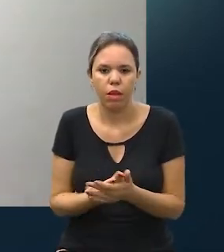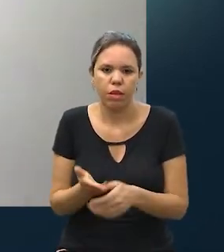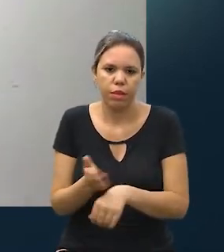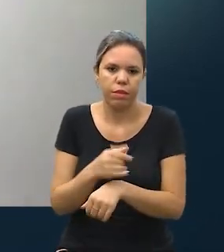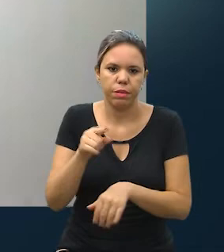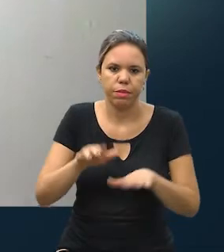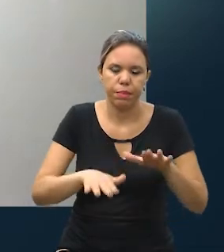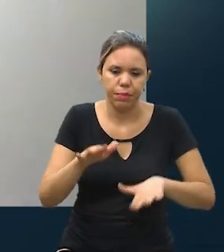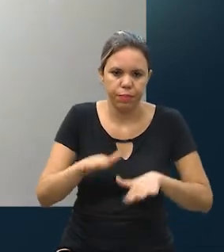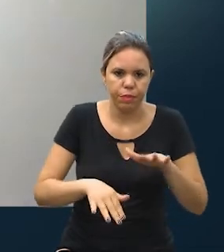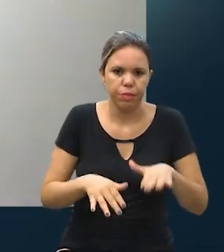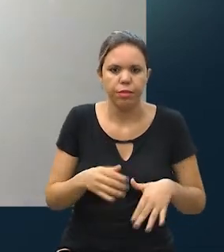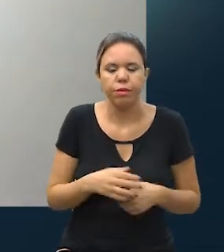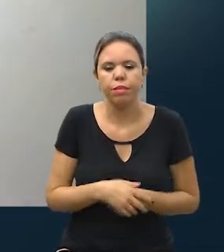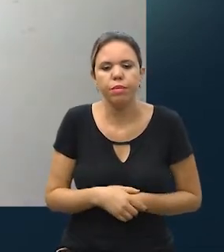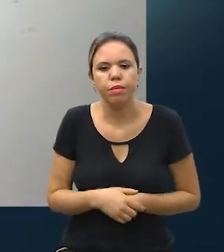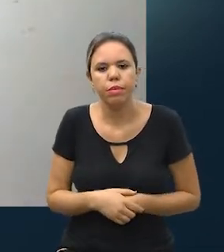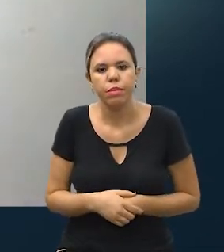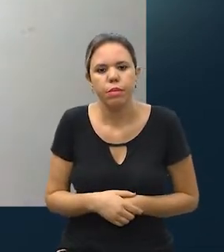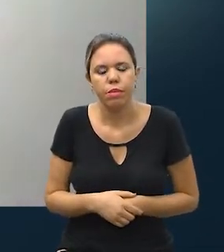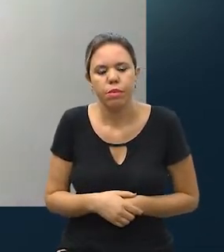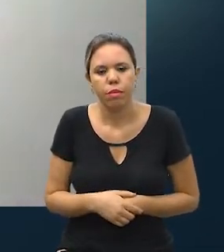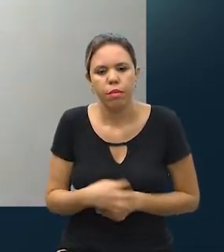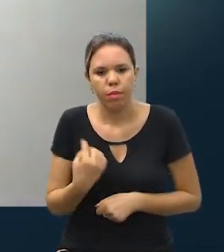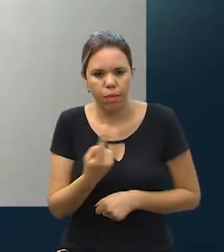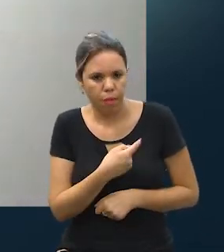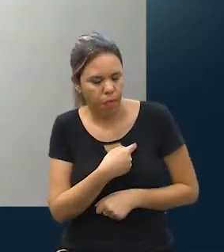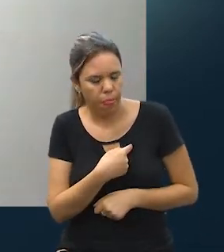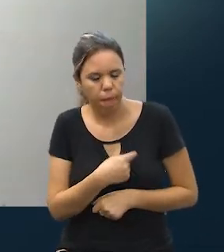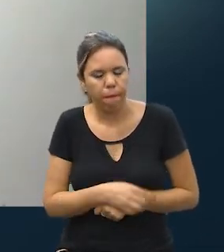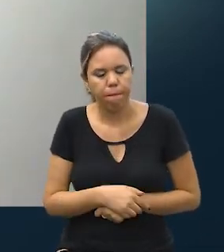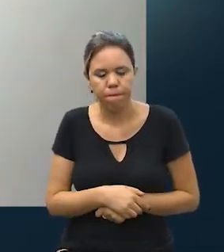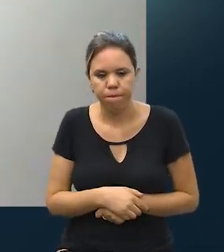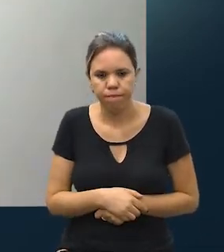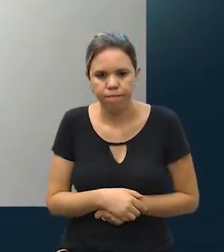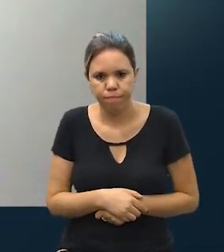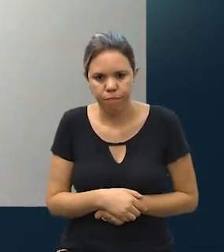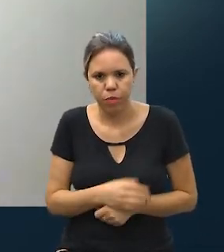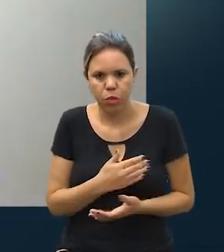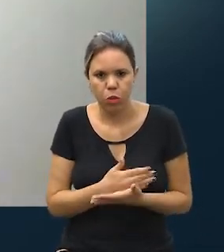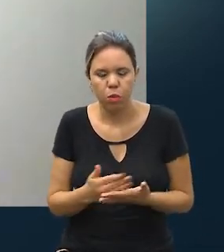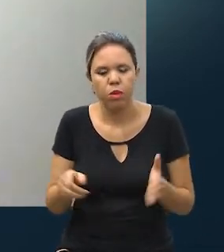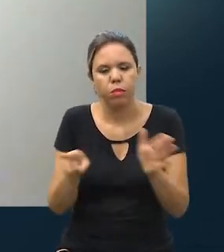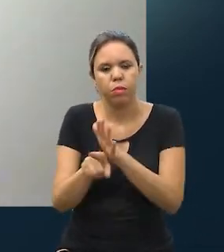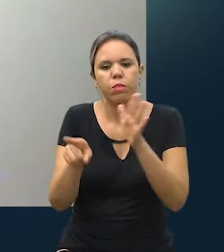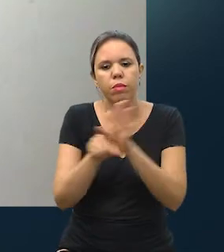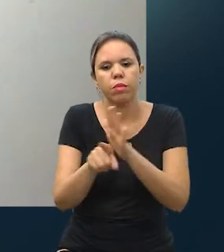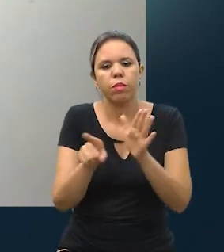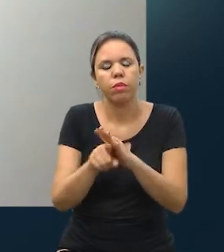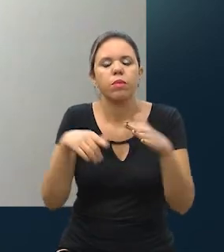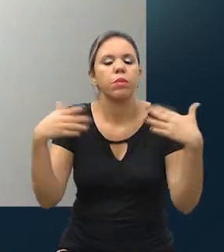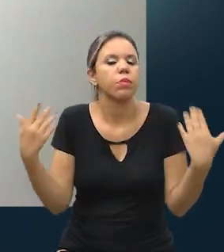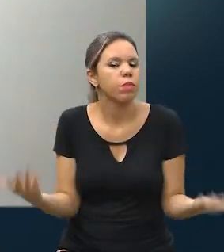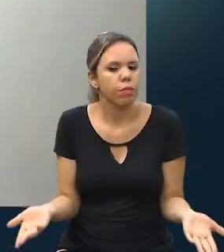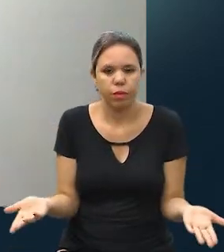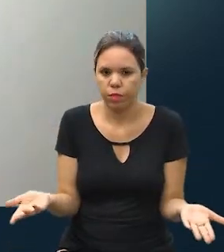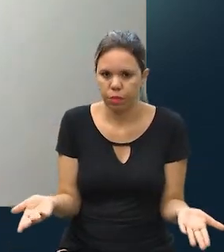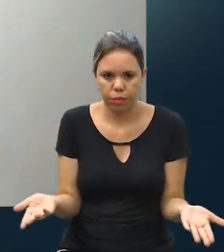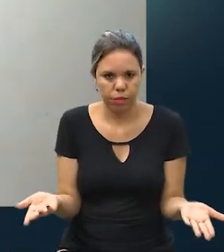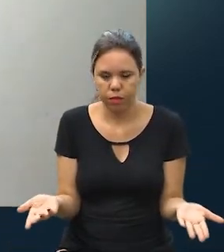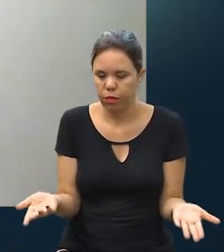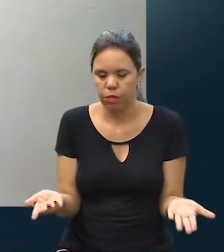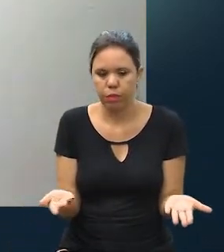disso, dependendo da situação, né? Mas a gente começou a perguntar quais são